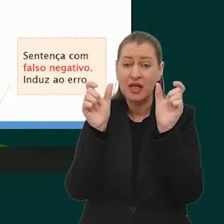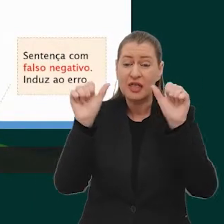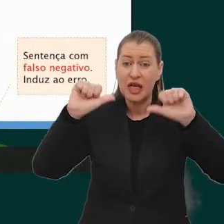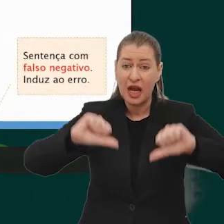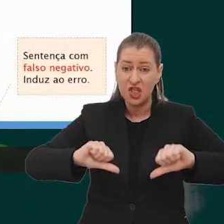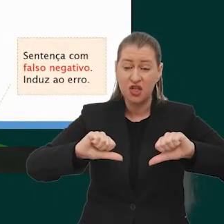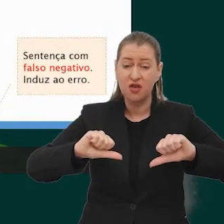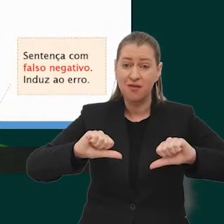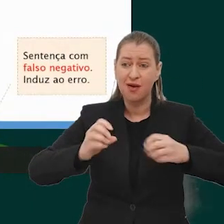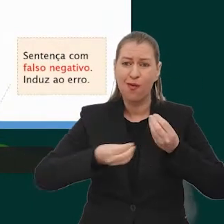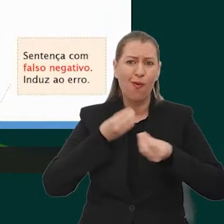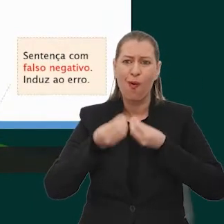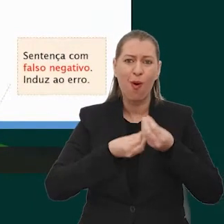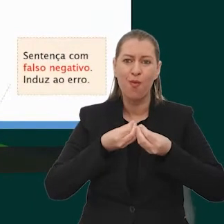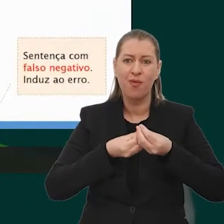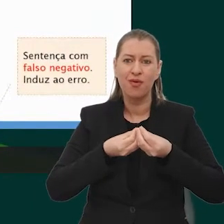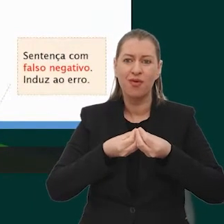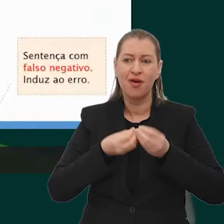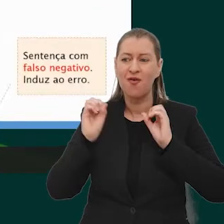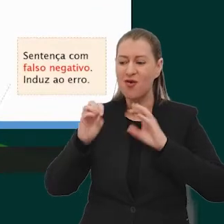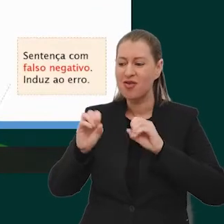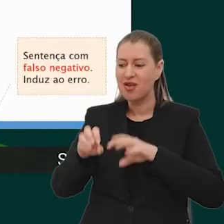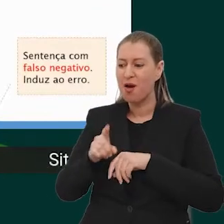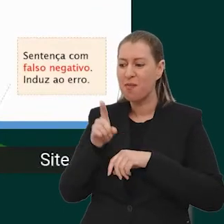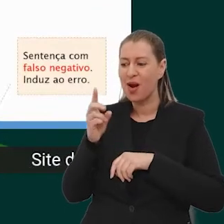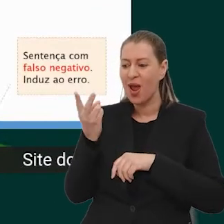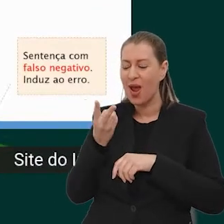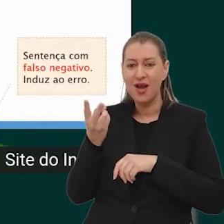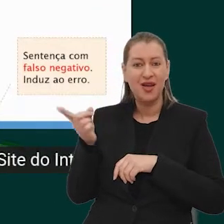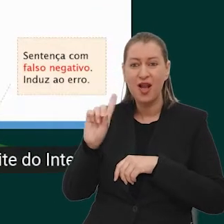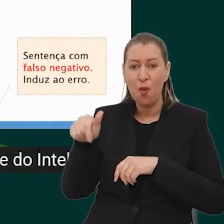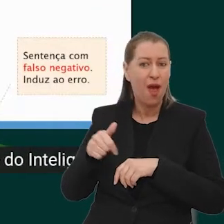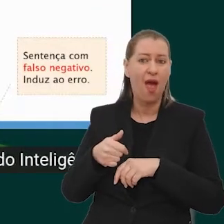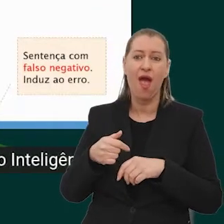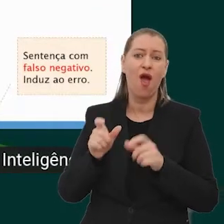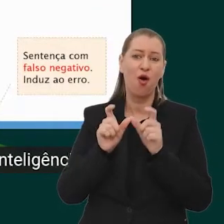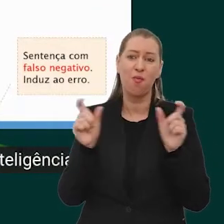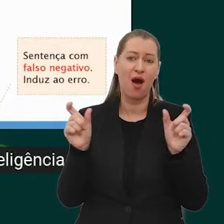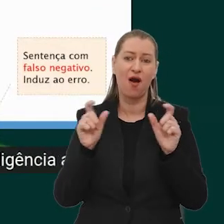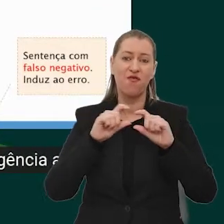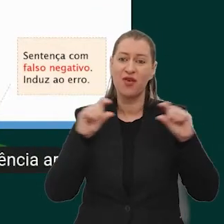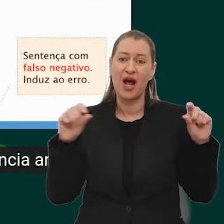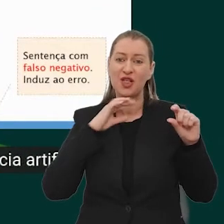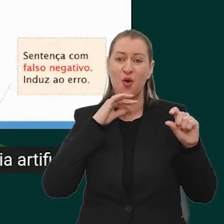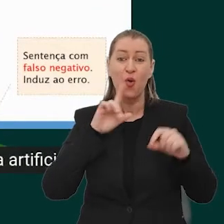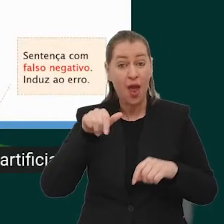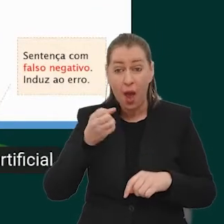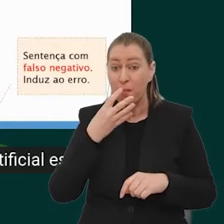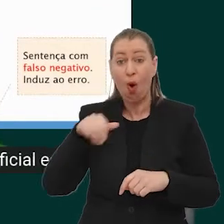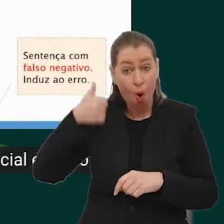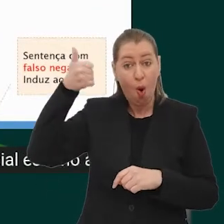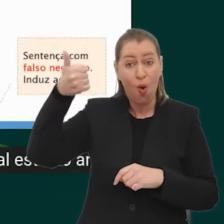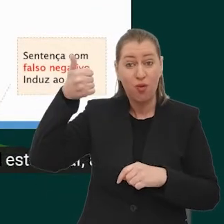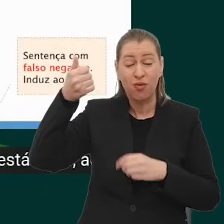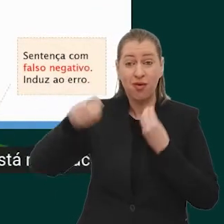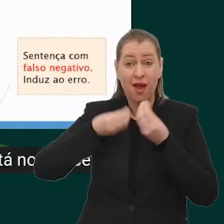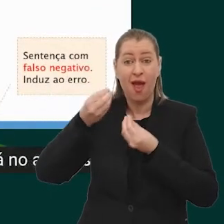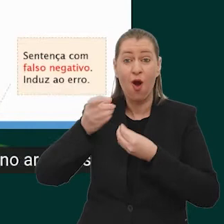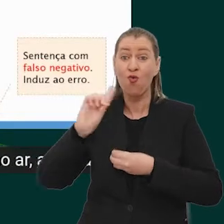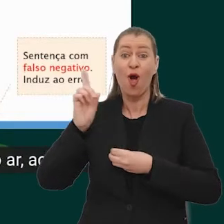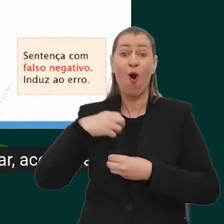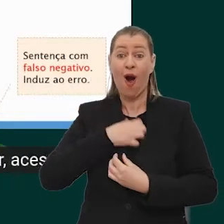cargas negativas, que não é uma frase negativa, na verdade é positiva, né? E foi pensando nesse tipo